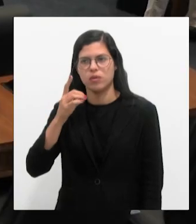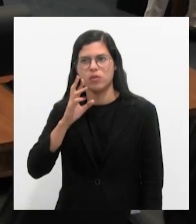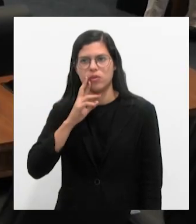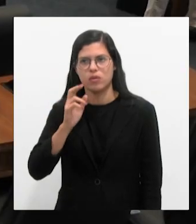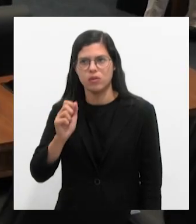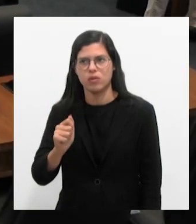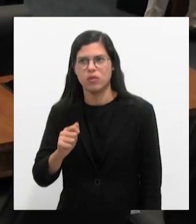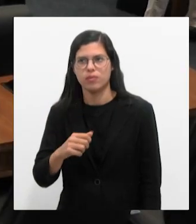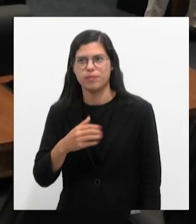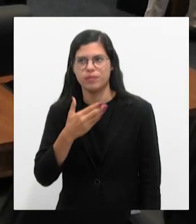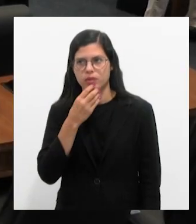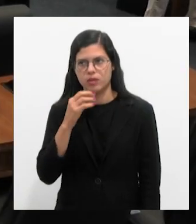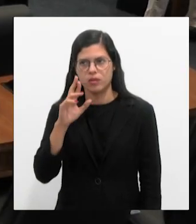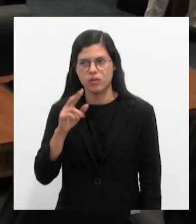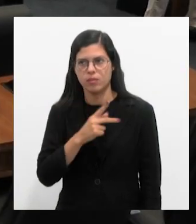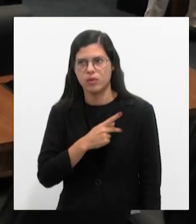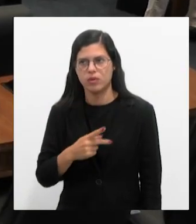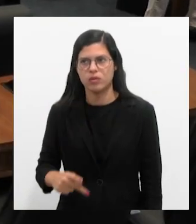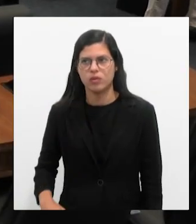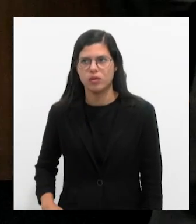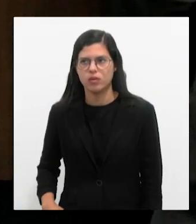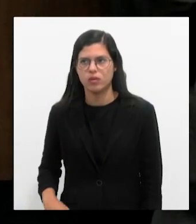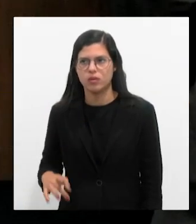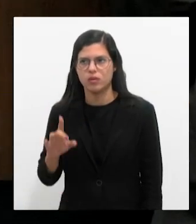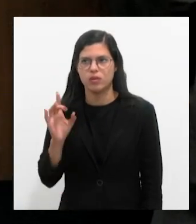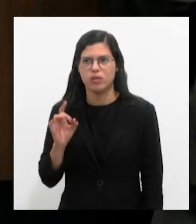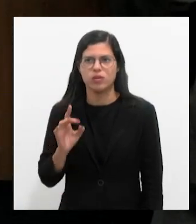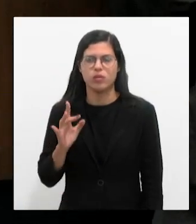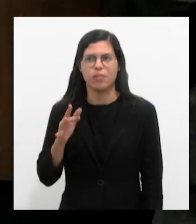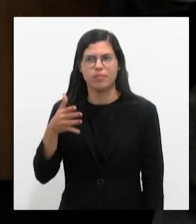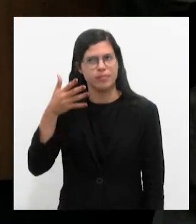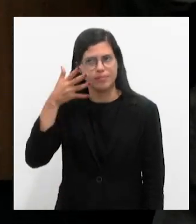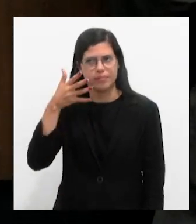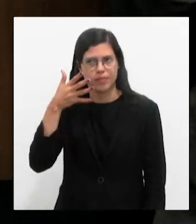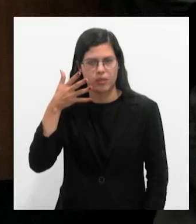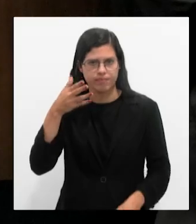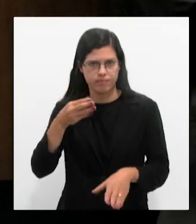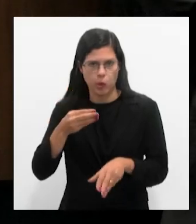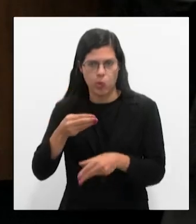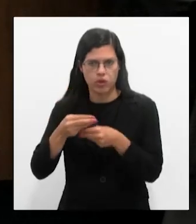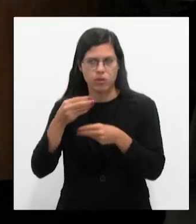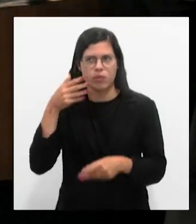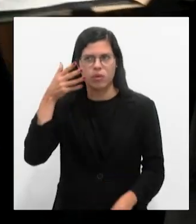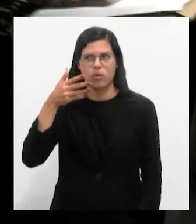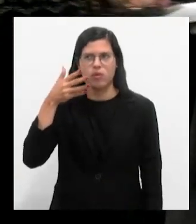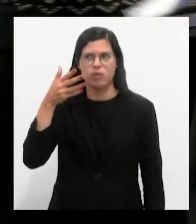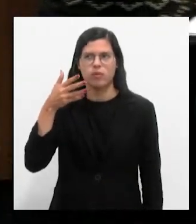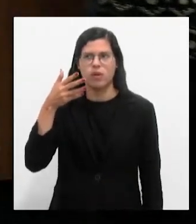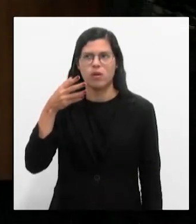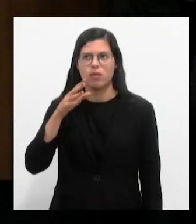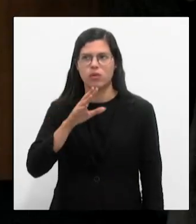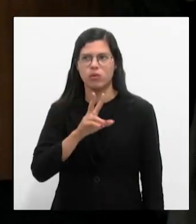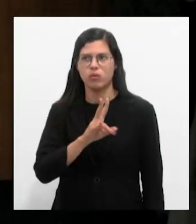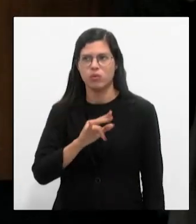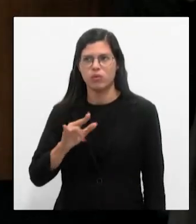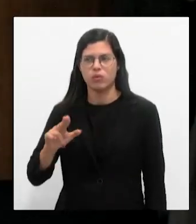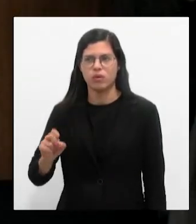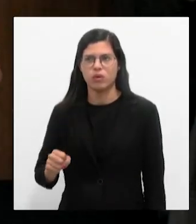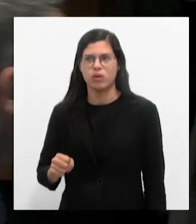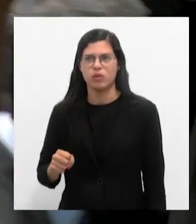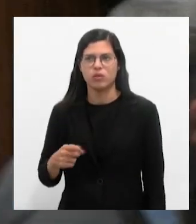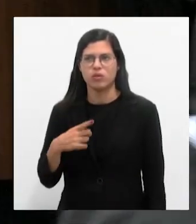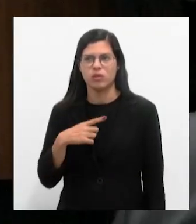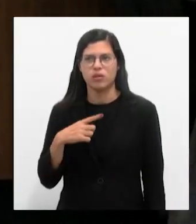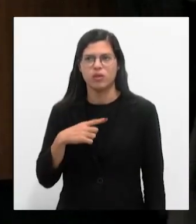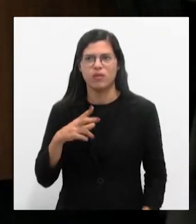presidente, apenas reforçando aqui a fala do deputado Cozzolino, que trouxe um assunto tão sério, apesar desse Dia dos Namorados.